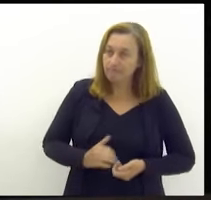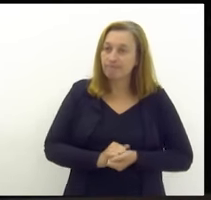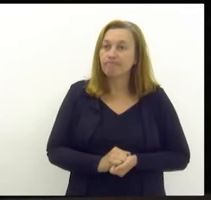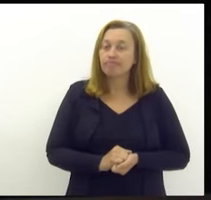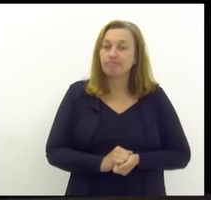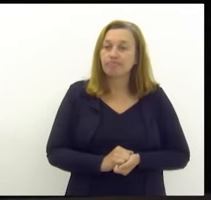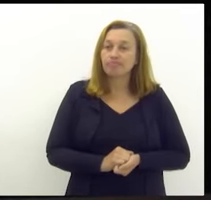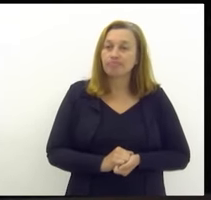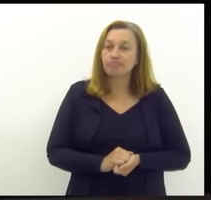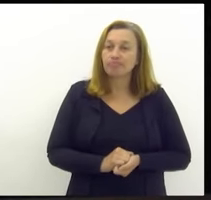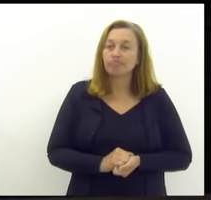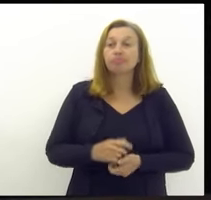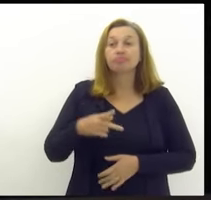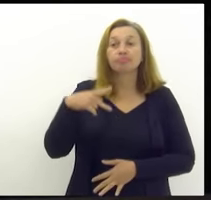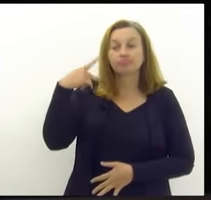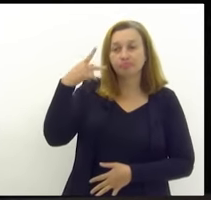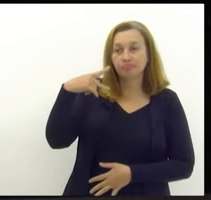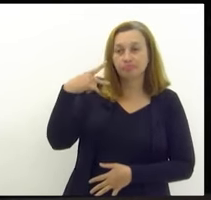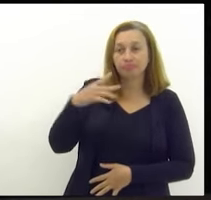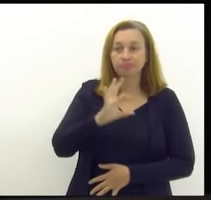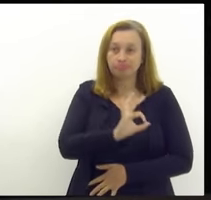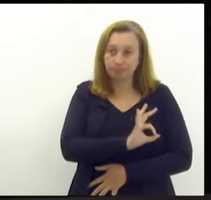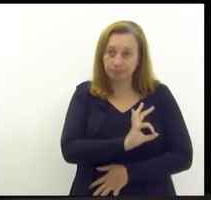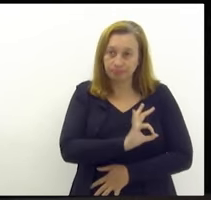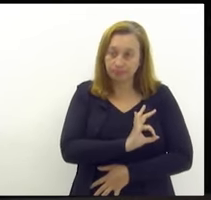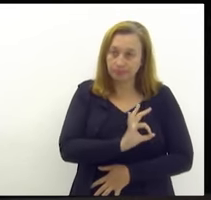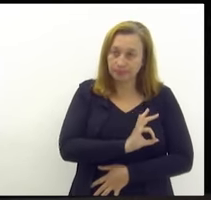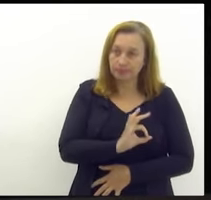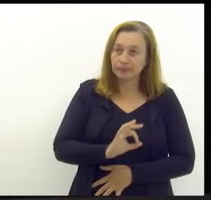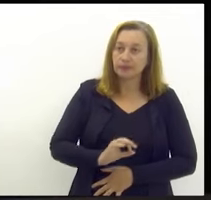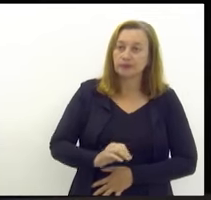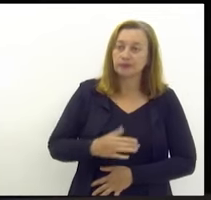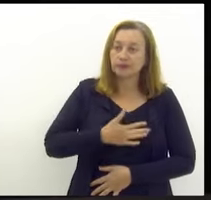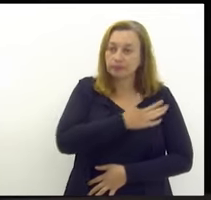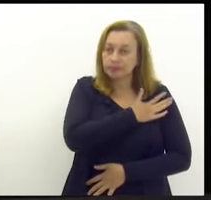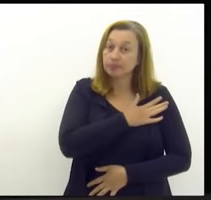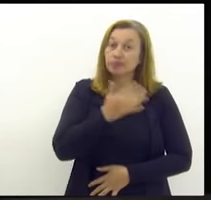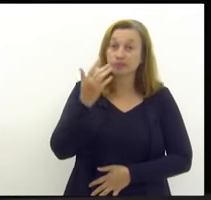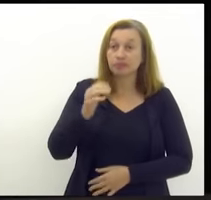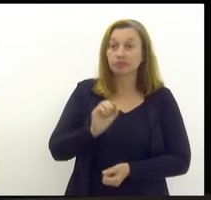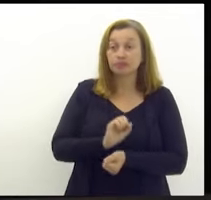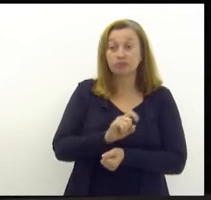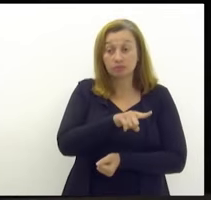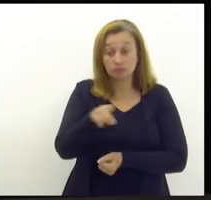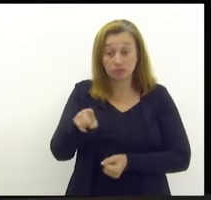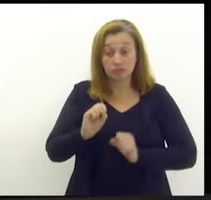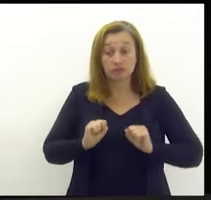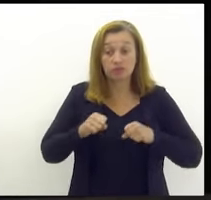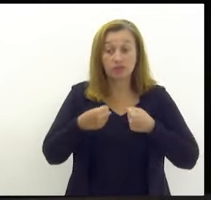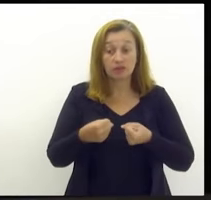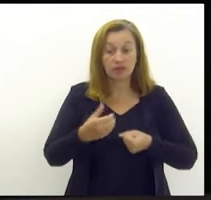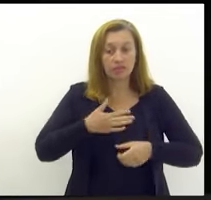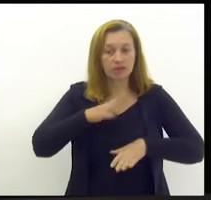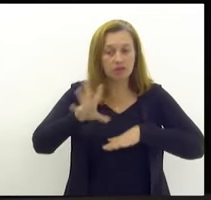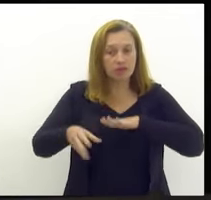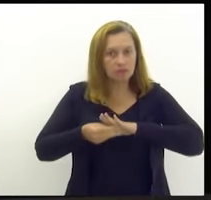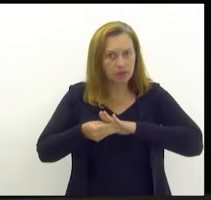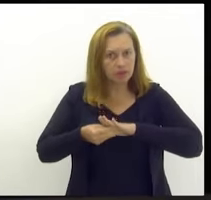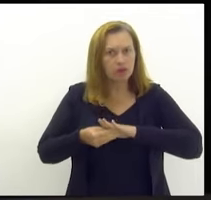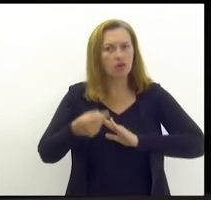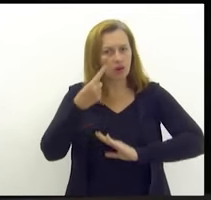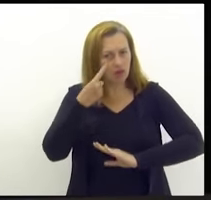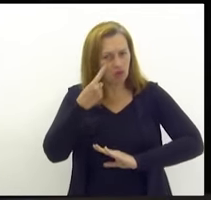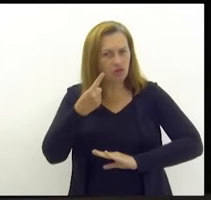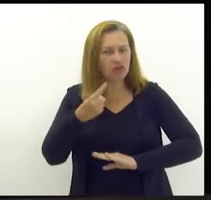que atuam na Polícia Militar eu espero que vossas excelências estejam aqui defendendo a minha emenda eu espero